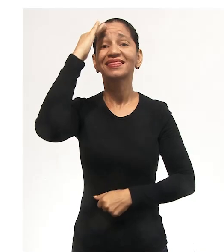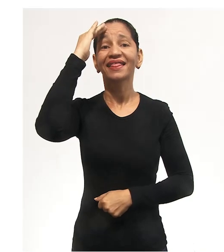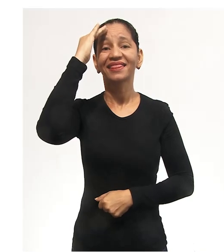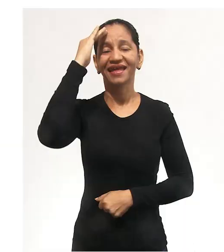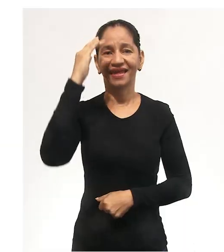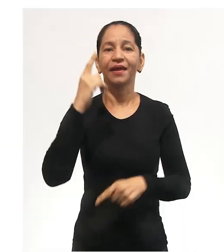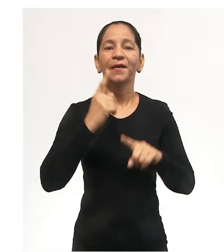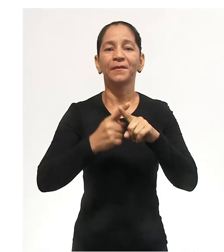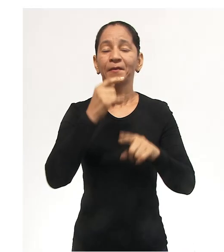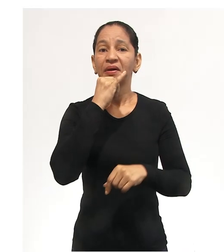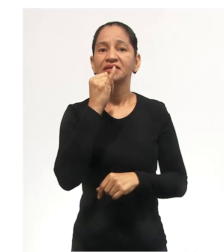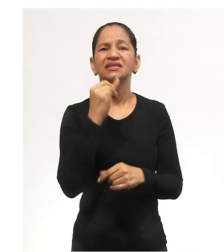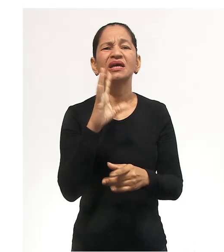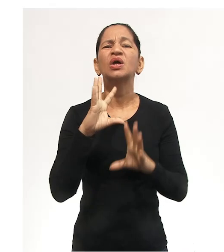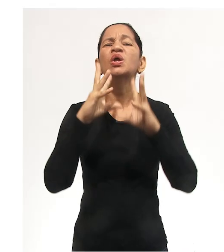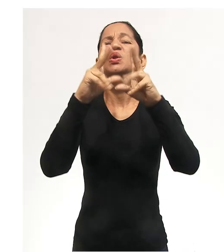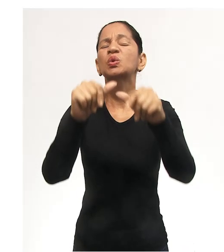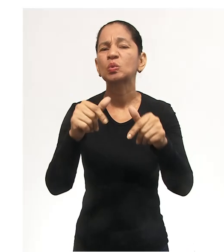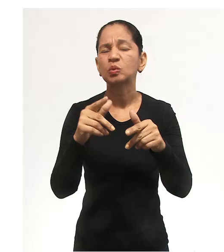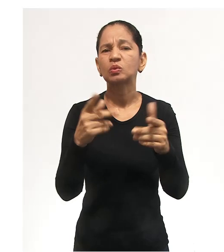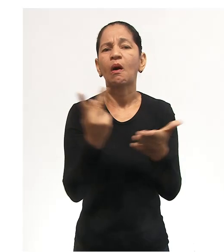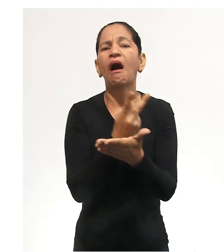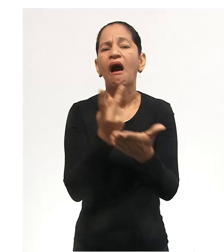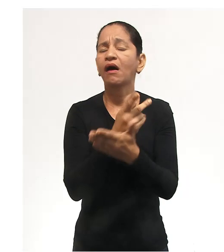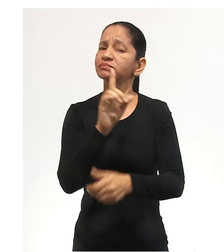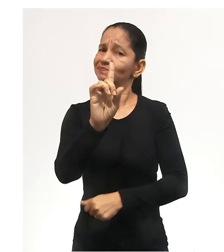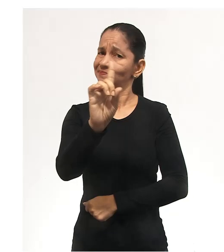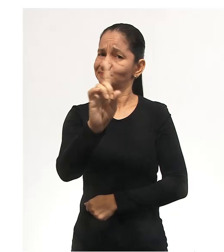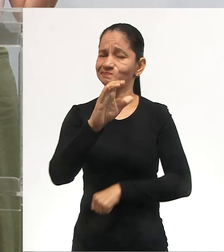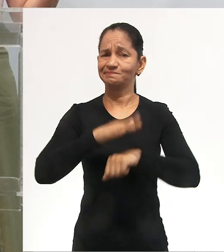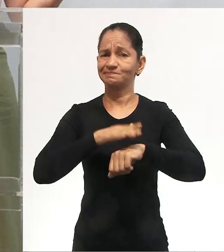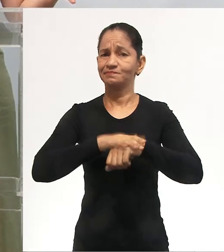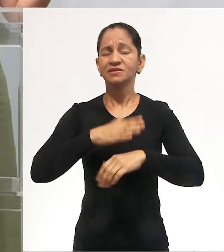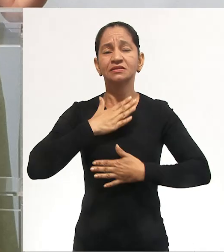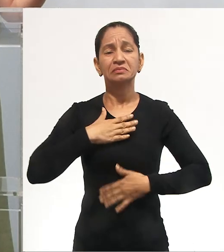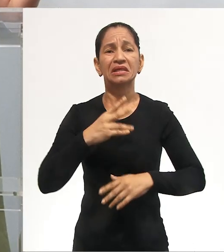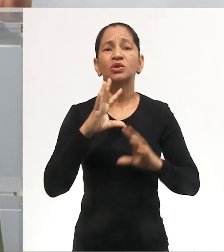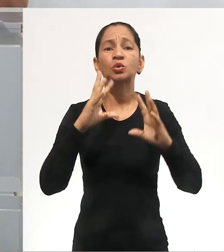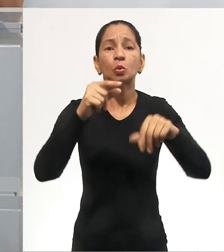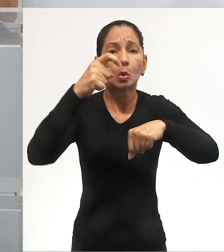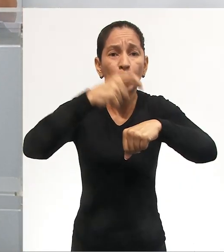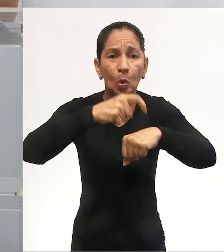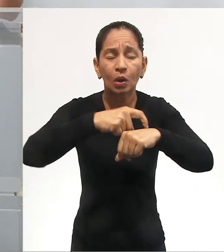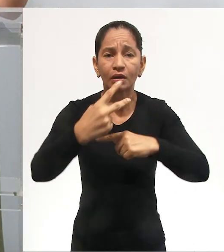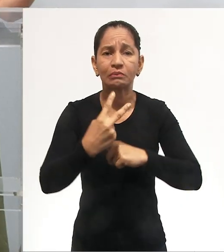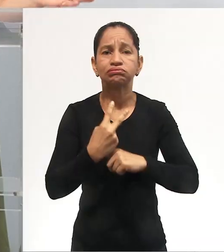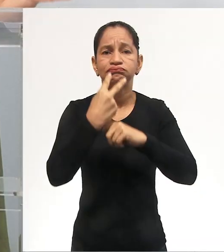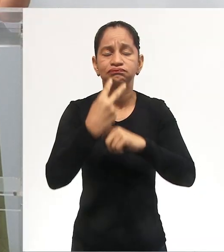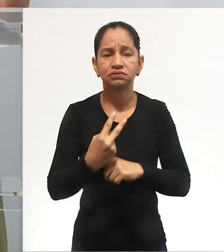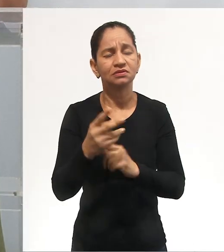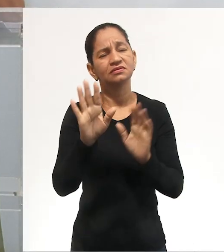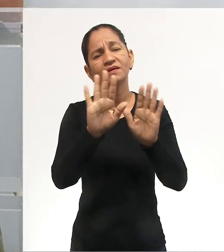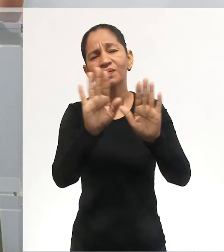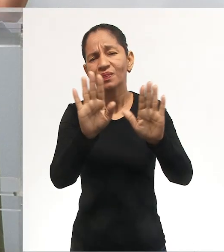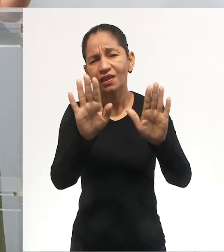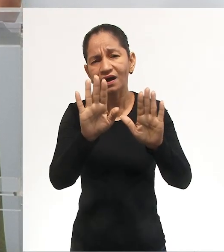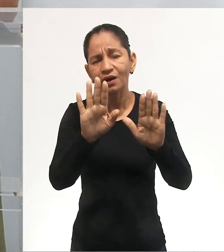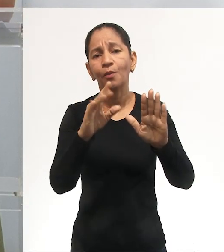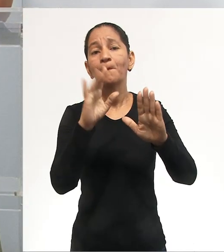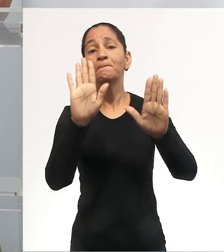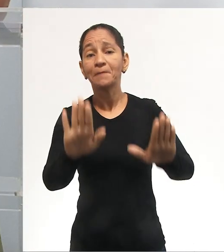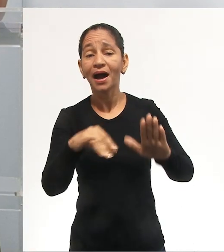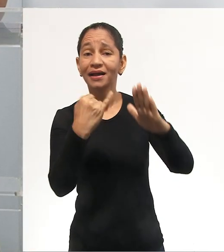Então, não é que a pessoa vai falar tudo sem concordância, é que não vai ficar se policiando. Uma hora ou outra vai faltar uma concordância, né, e